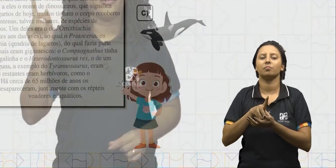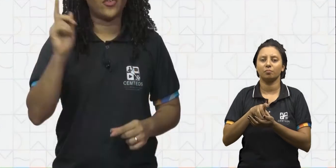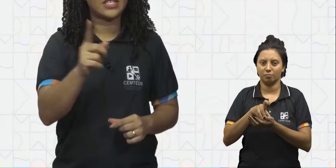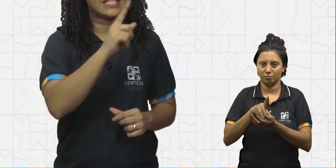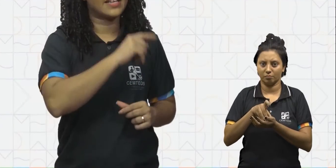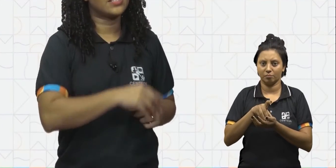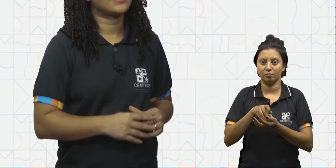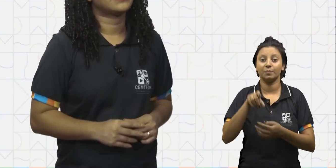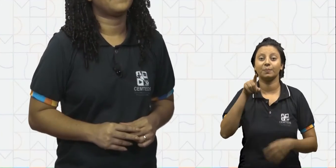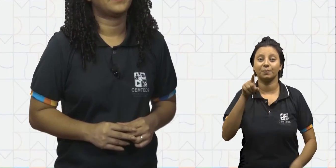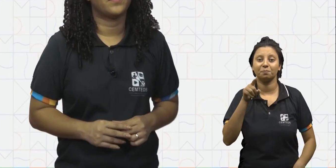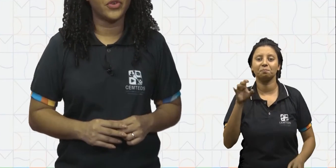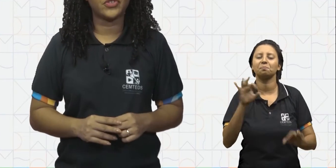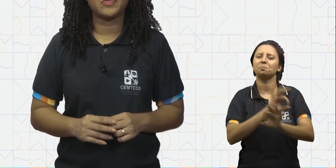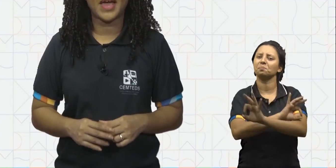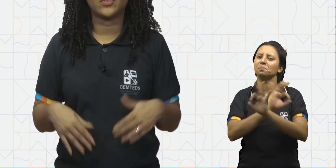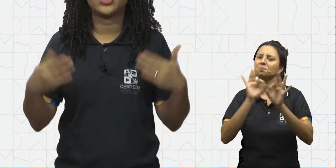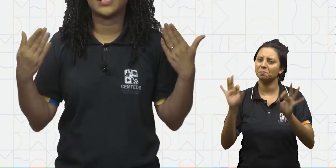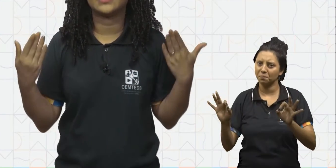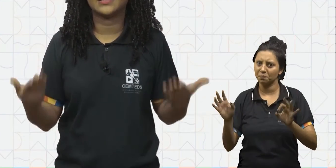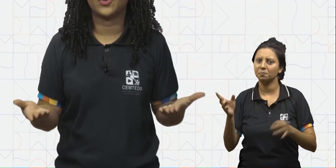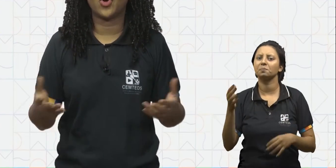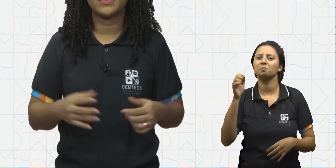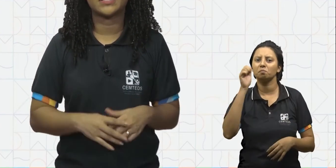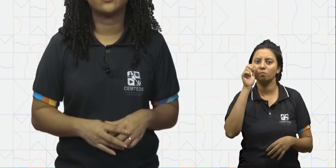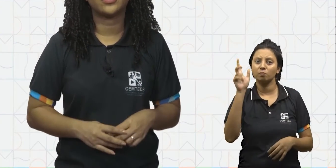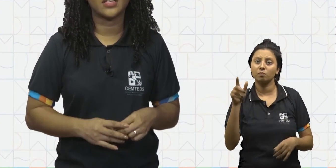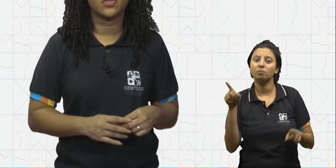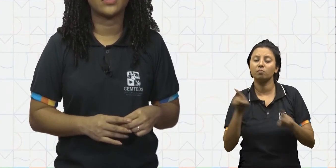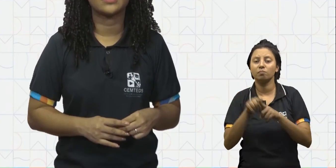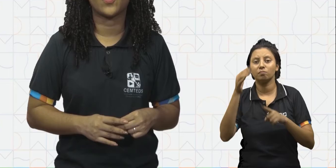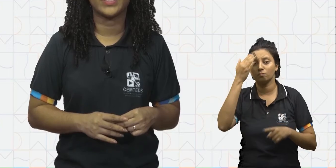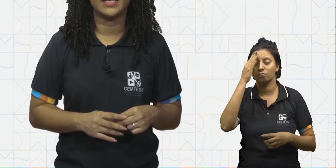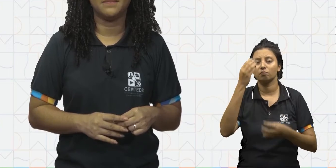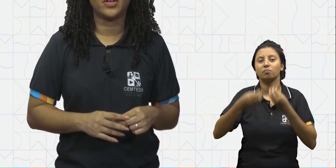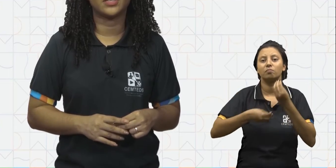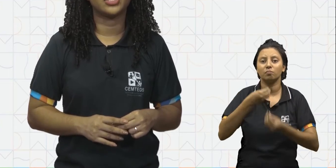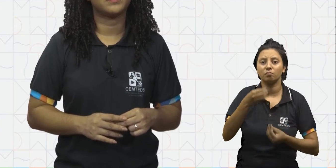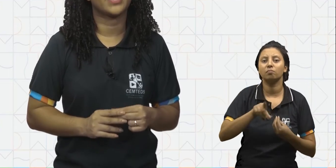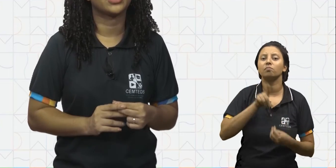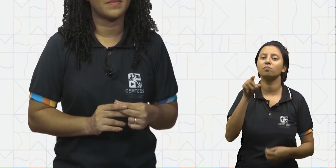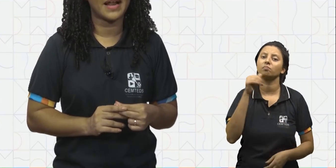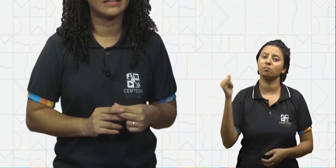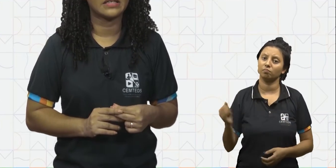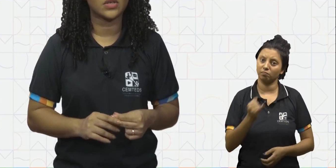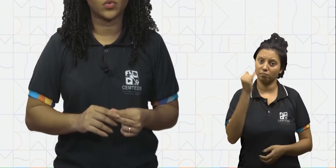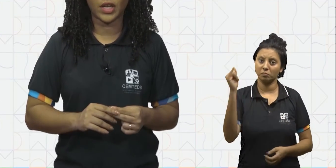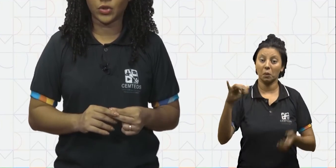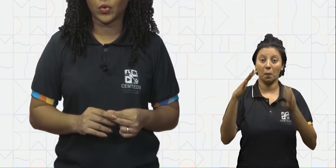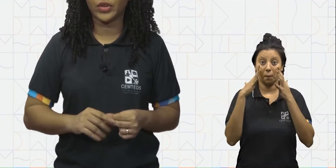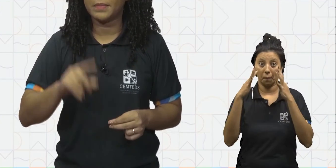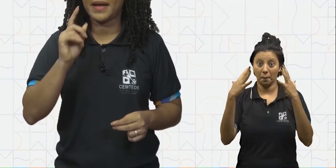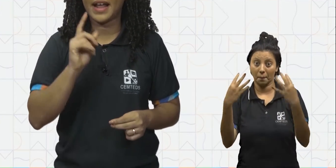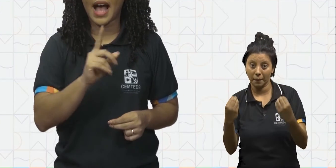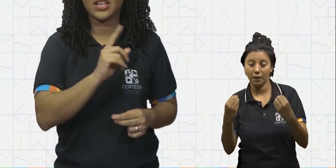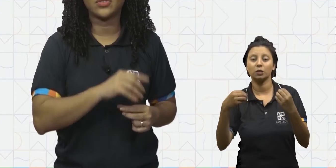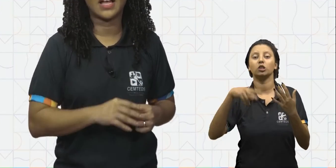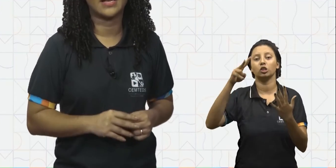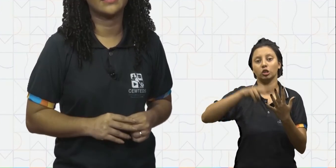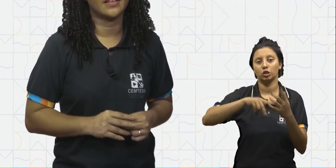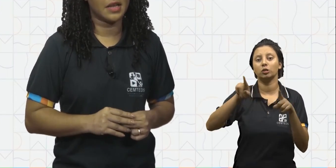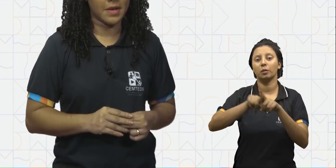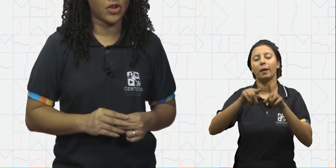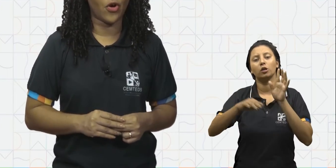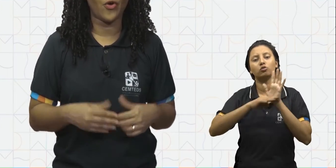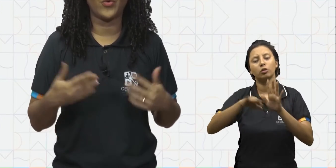dinossauro. Você está sempre muito esperto e já entendeu como as ilustrações são importantes para chamar a atenção do leitor e para